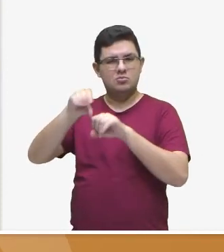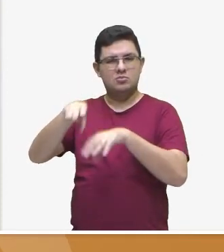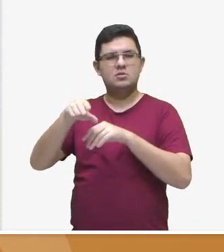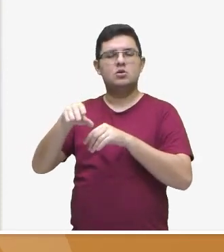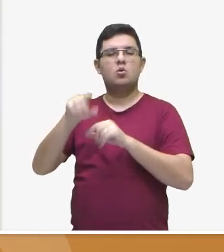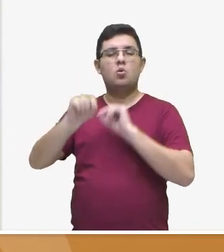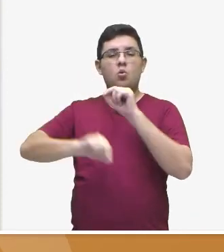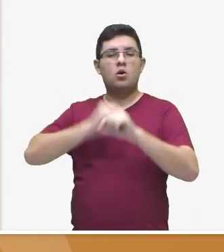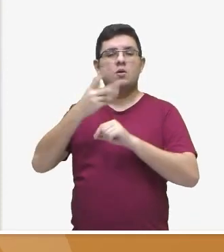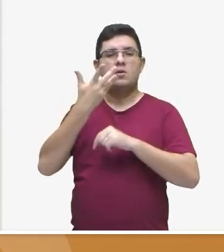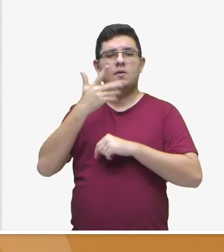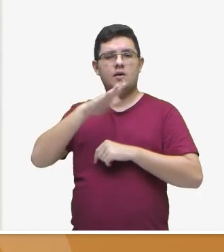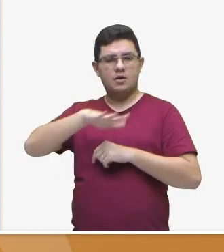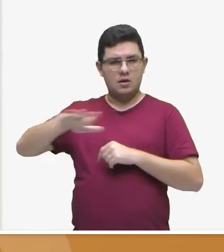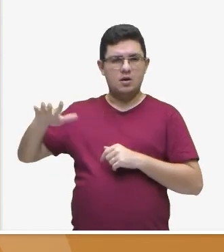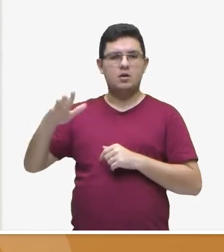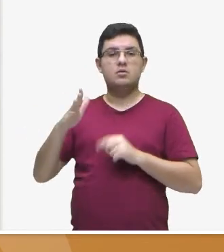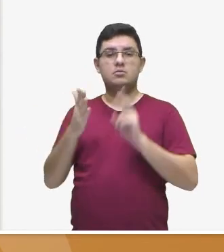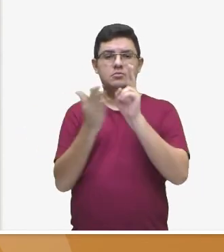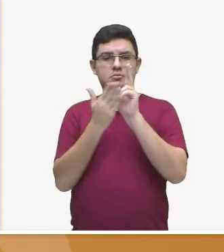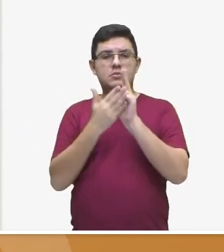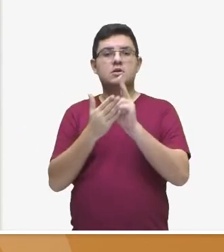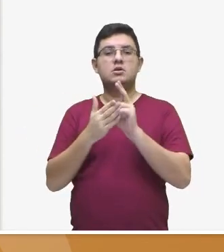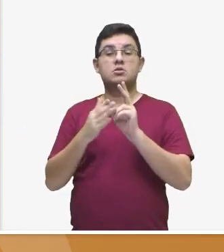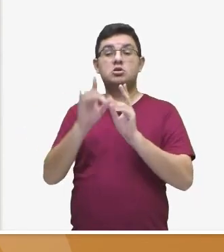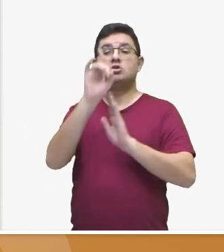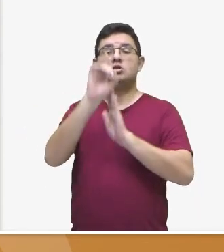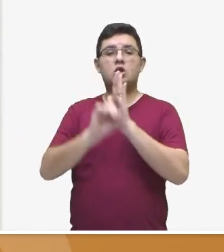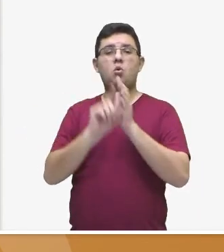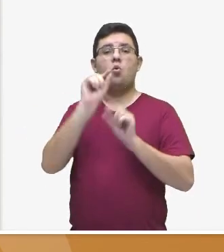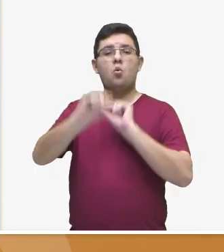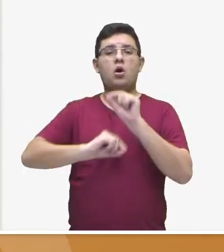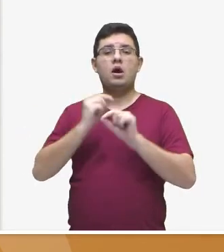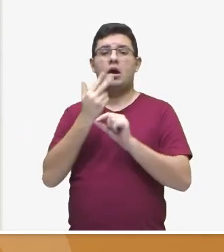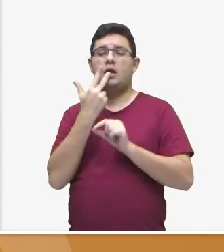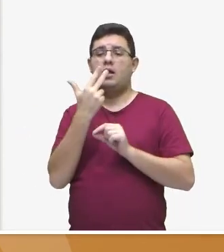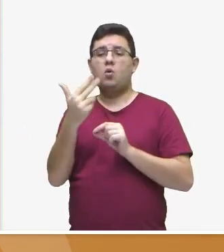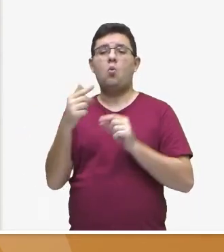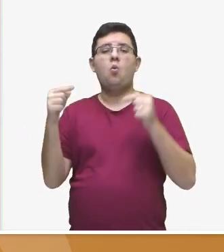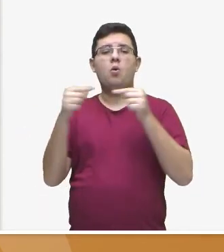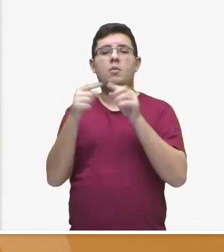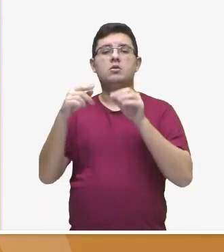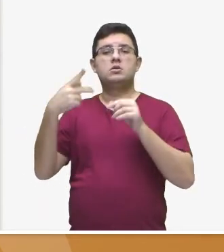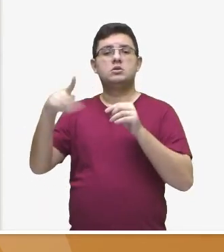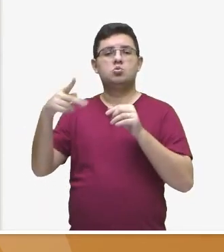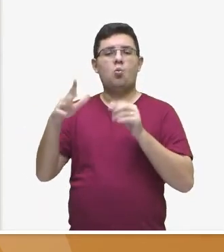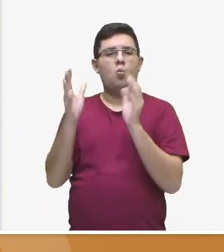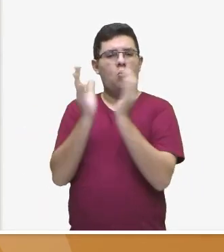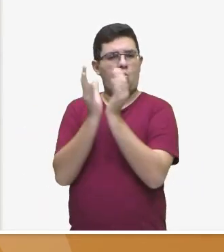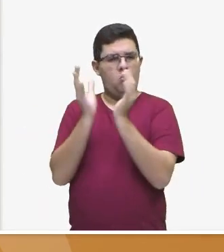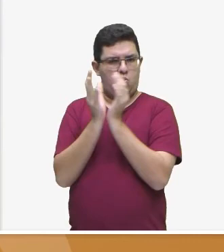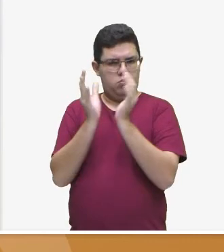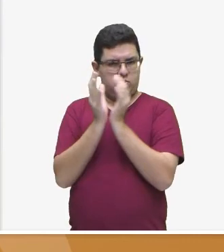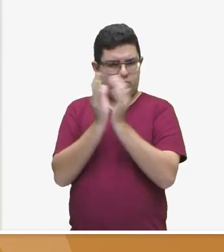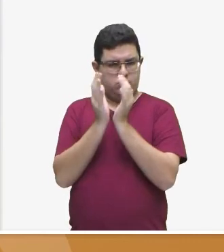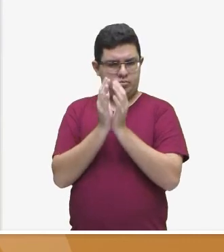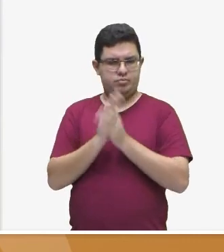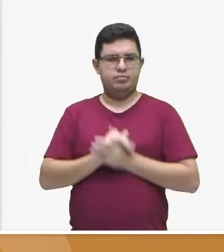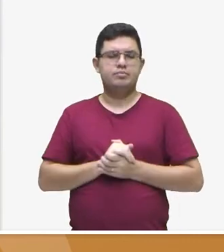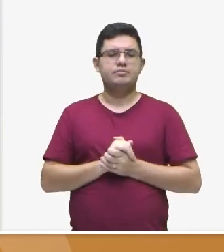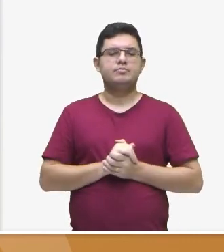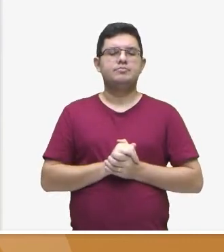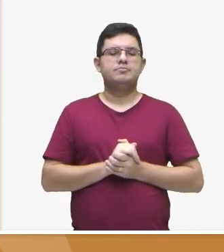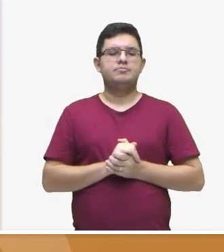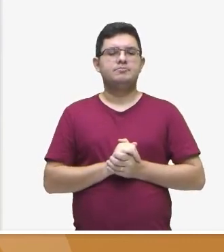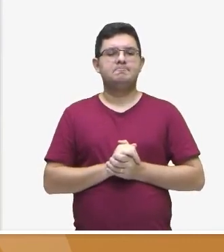os indígenas têm esse direito, né, de se alfabetizarem na sua língua chamada língua materna, a língua vernácula, né, a